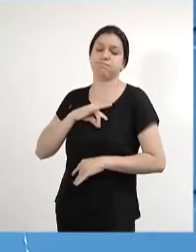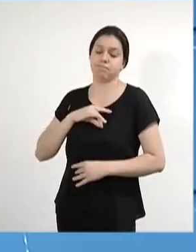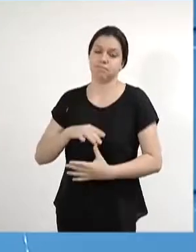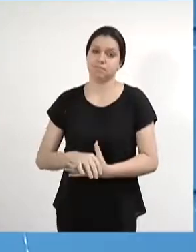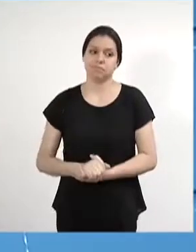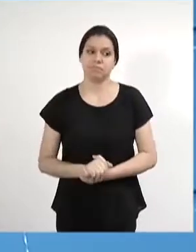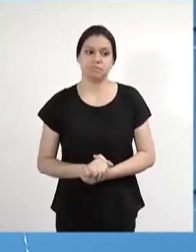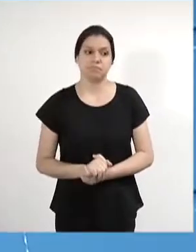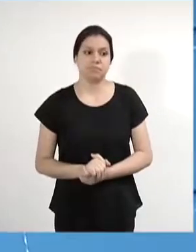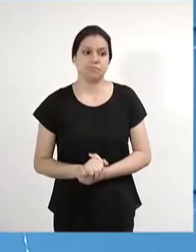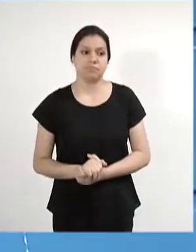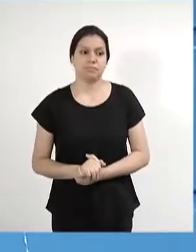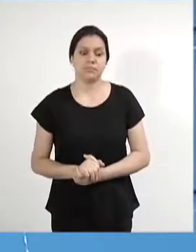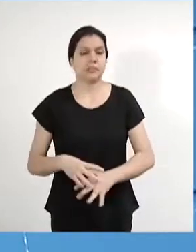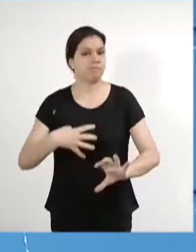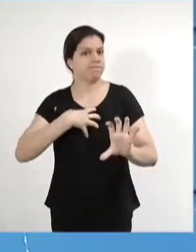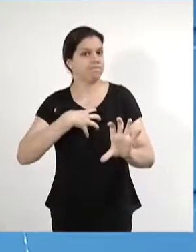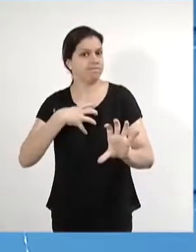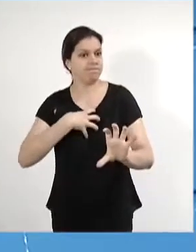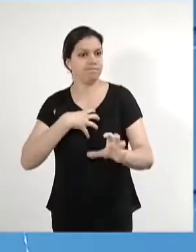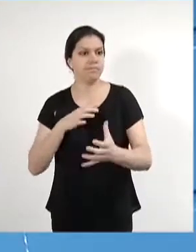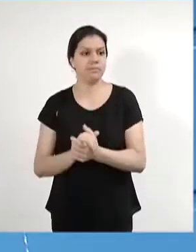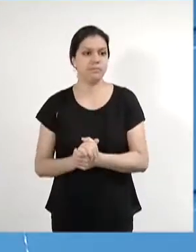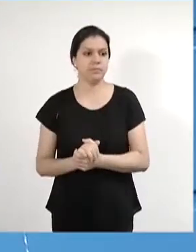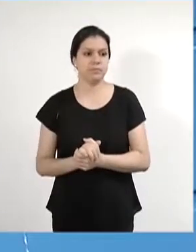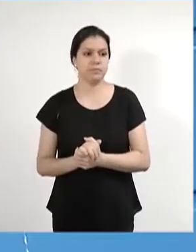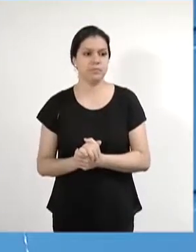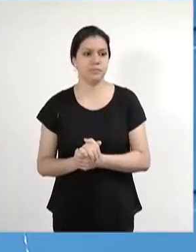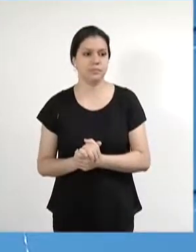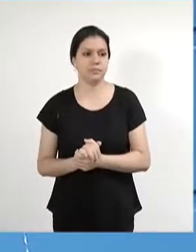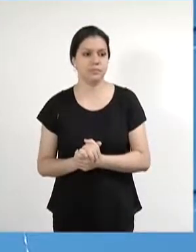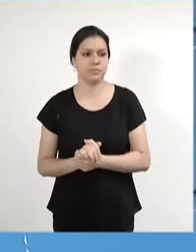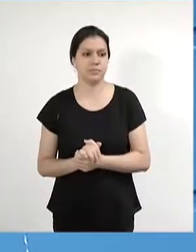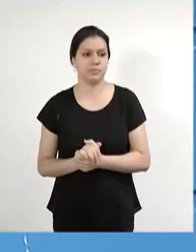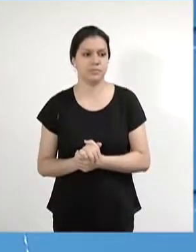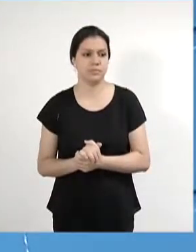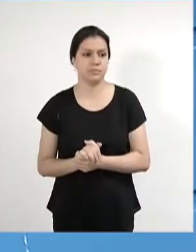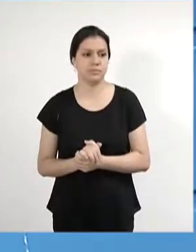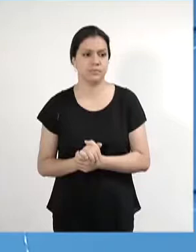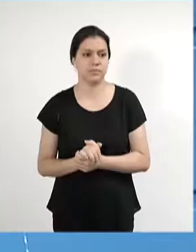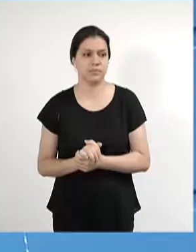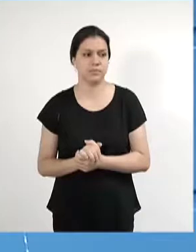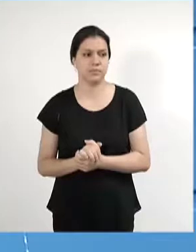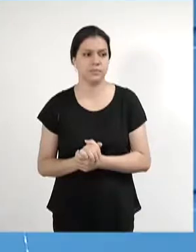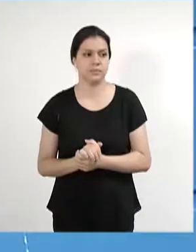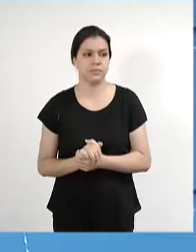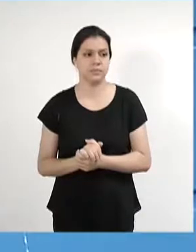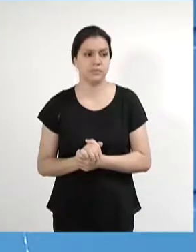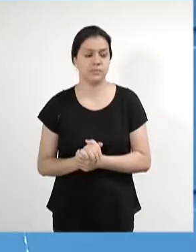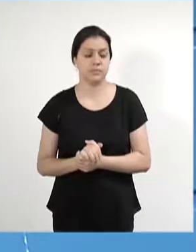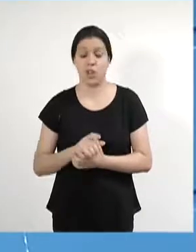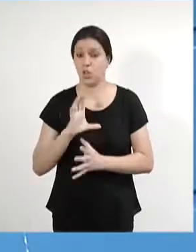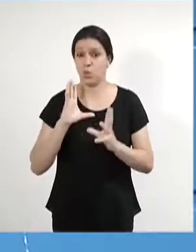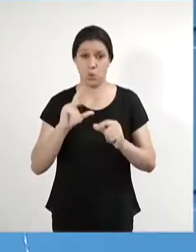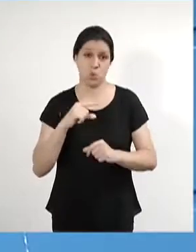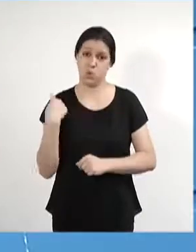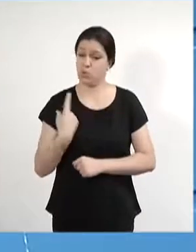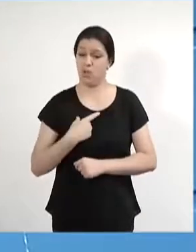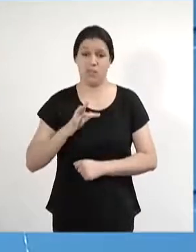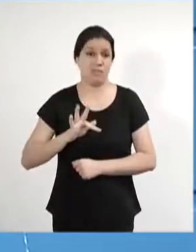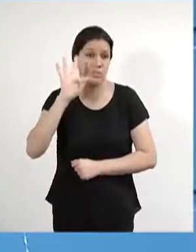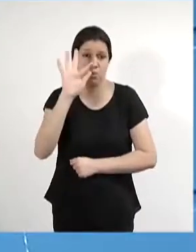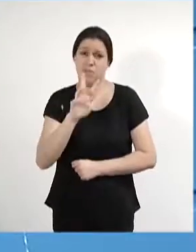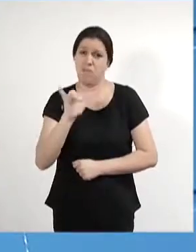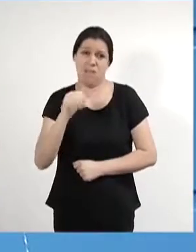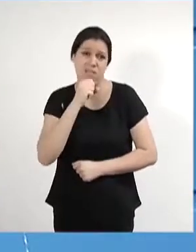é? Tem um ditado que diz: se você não quer envelhecer, você quer morrer mais cedo. Então, todos nós vamos chegar nessa situação.